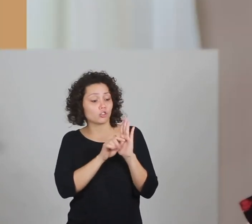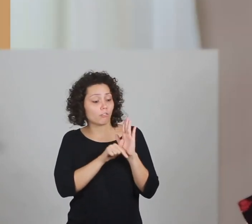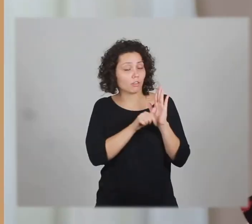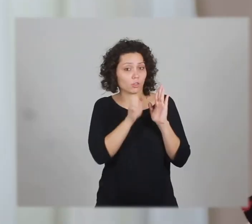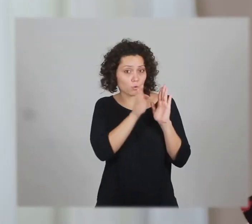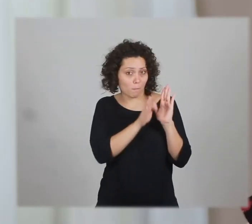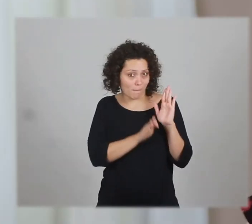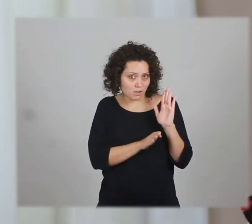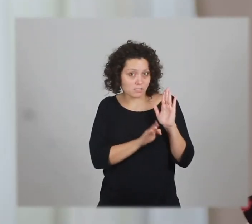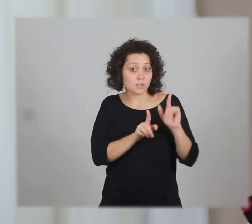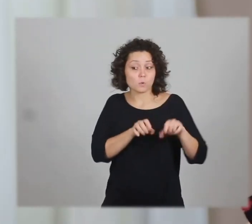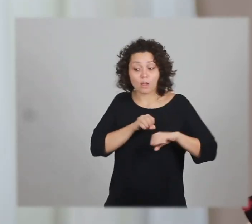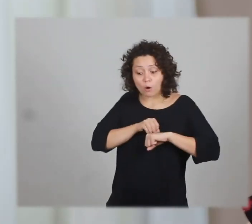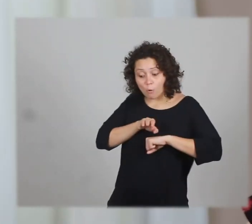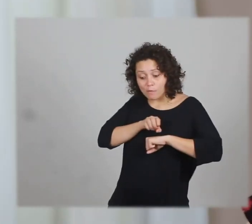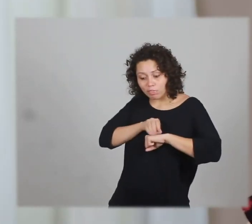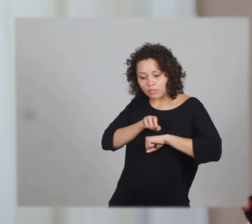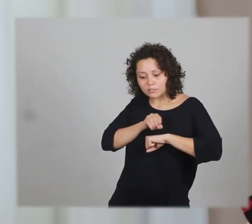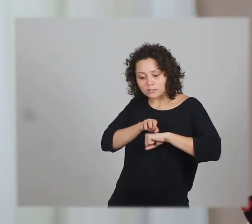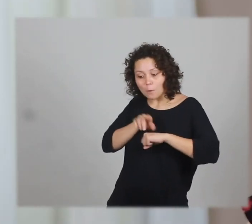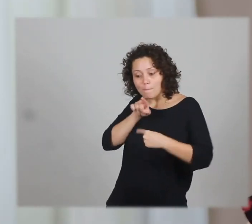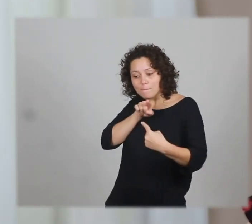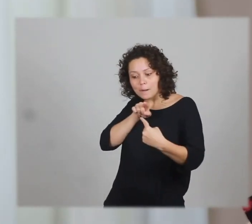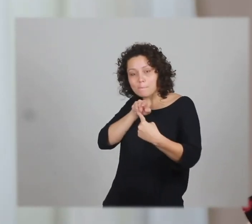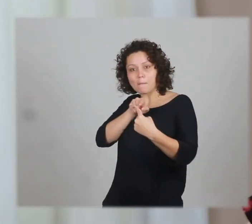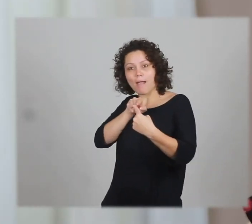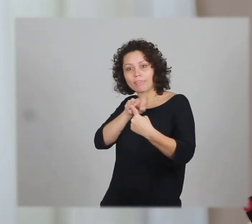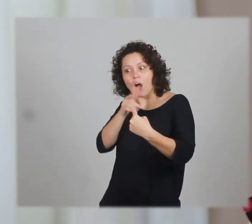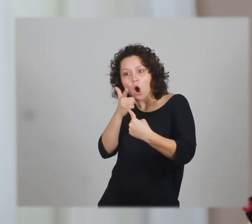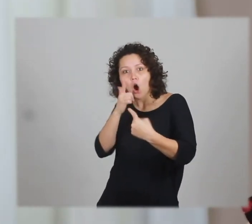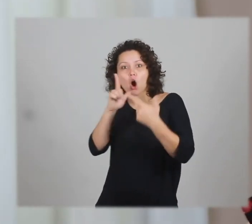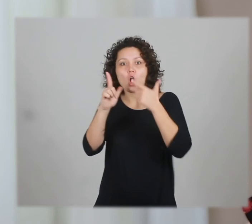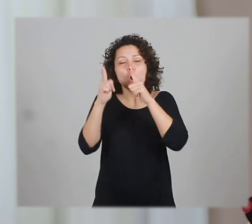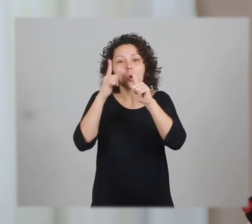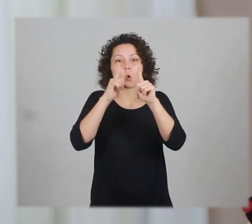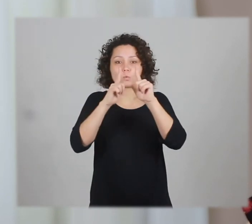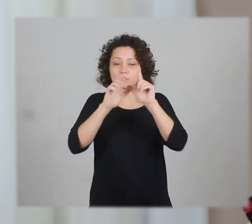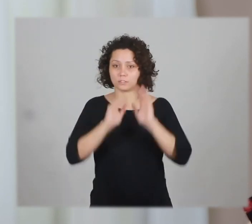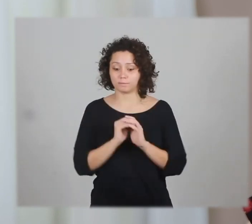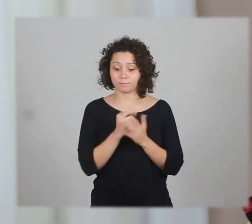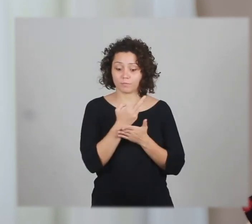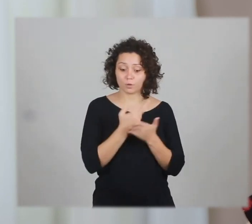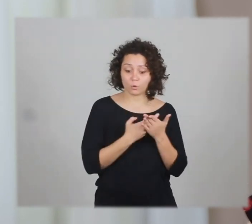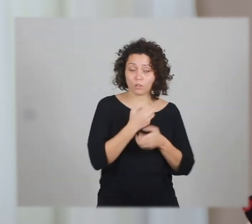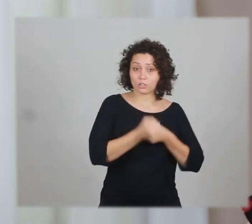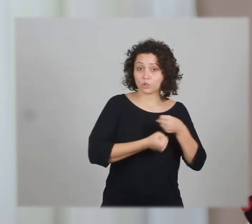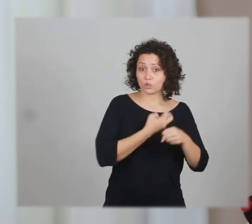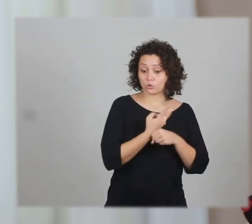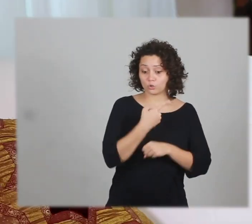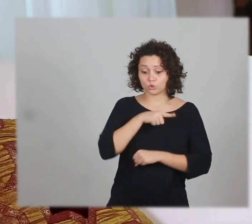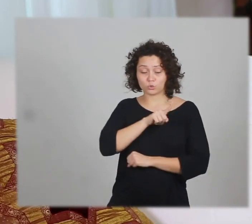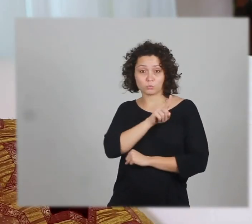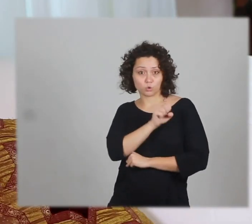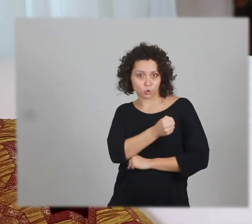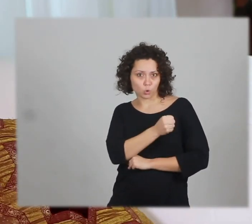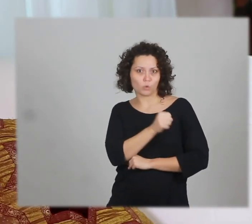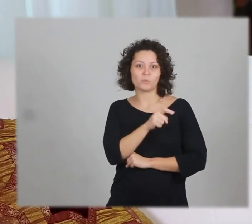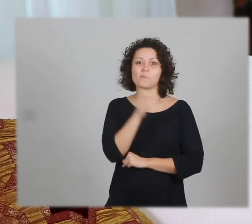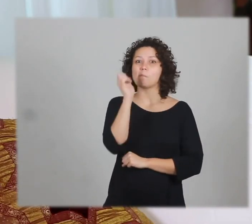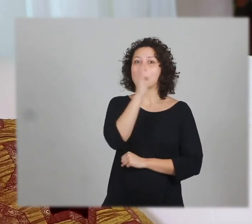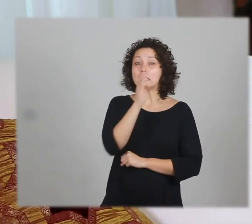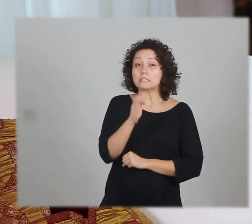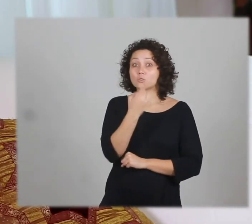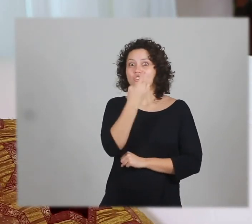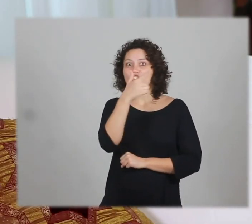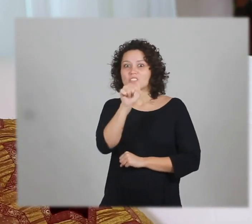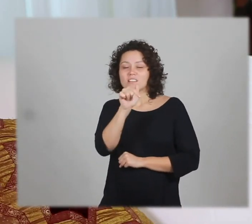Brasil dificilmente cumprirá os 17 ODSs acordados pelos 193 países na ONU, se não adotar